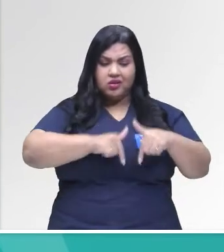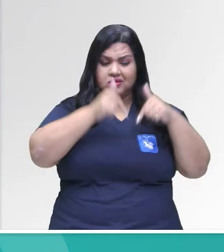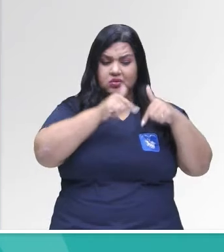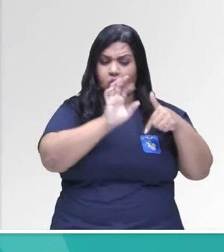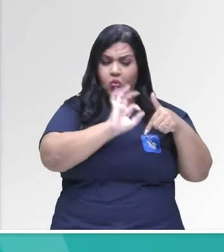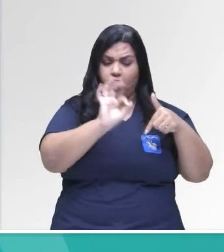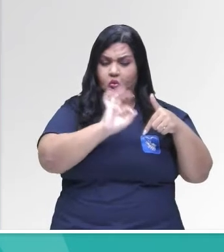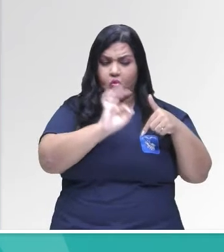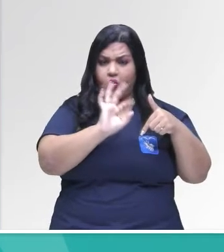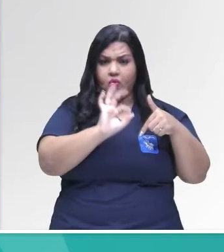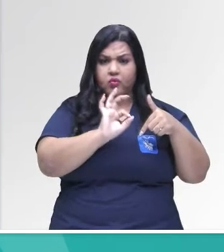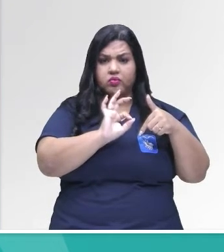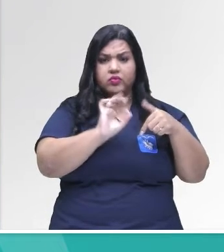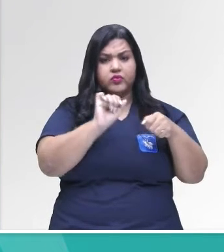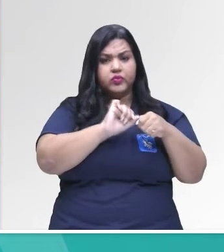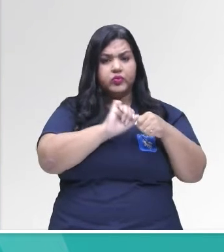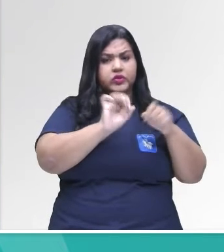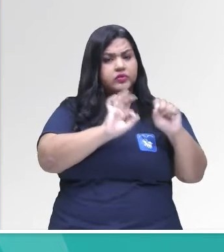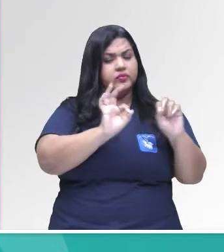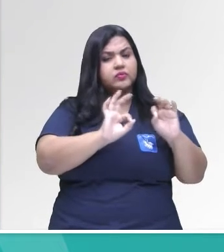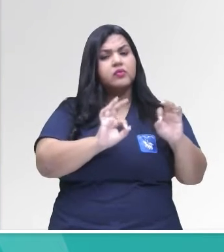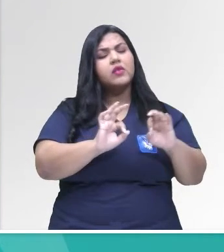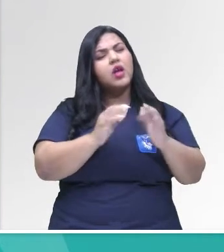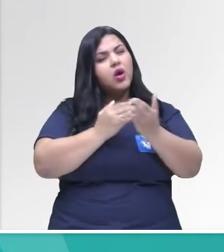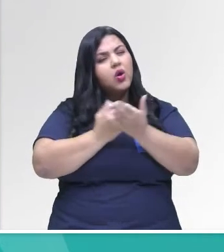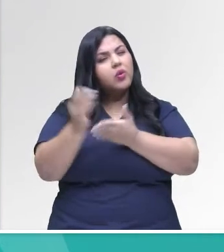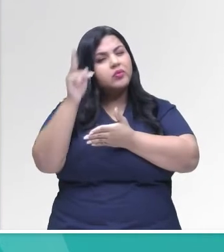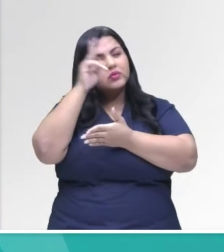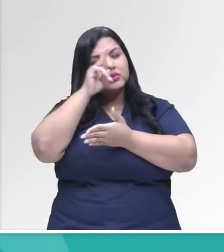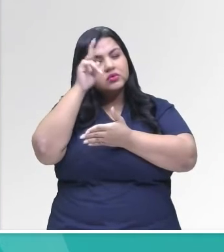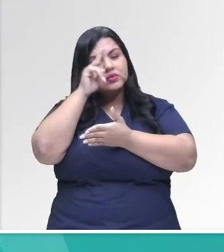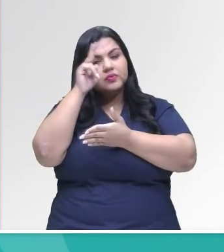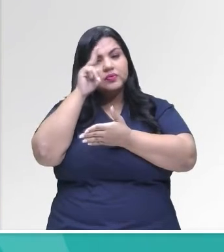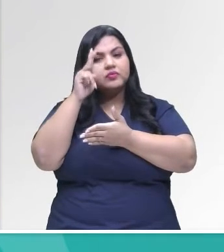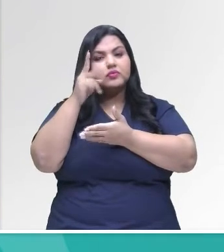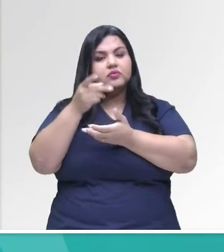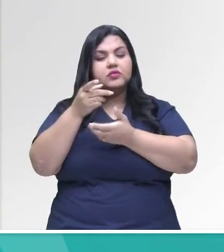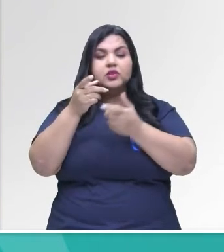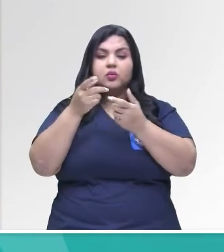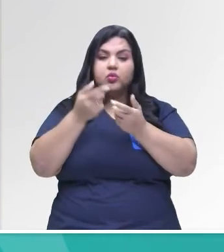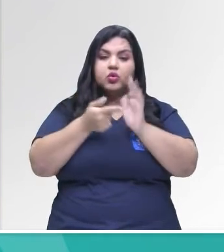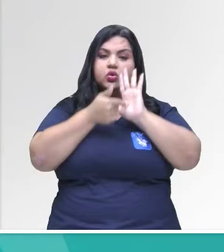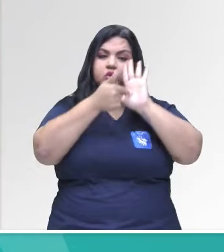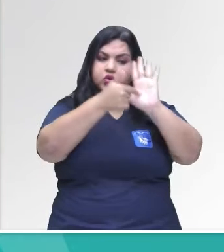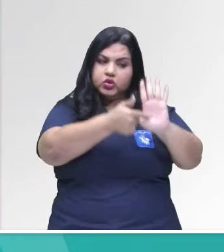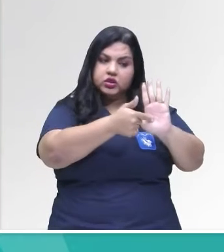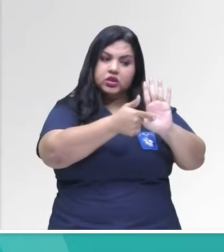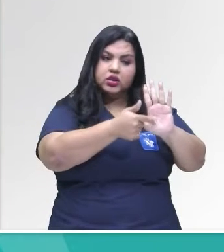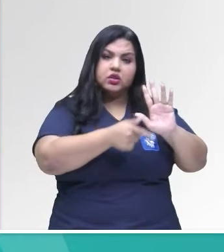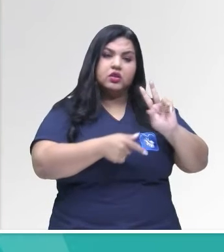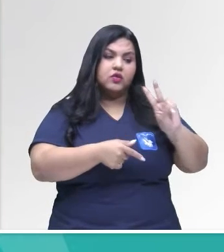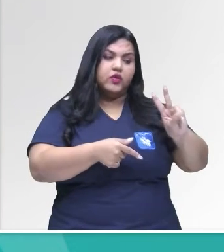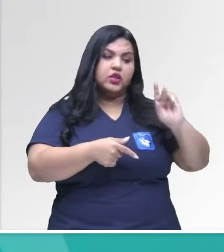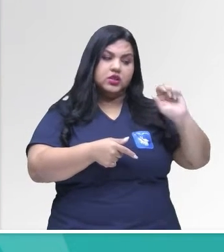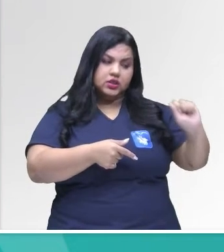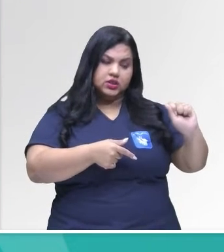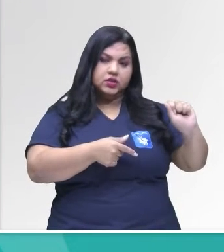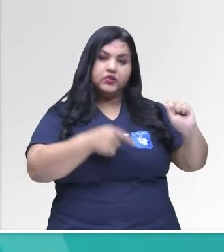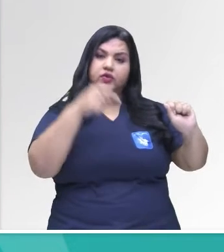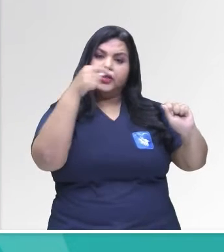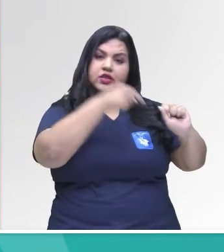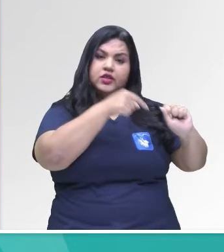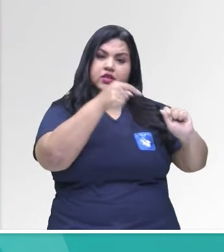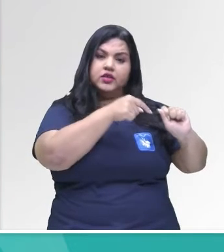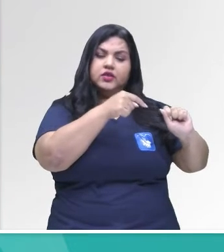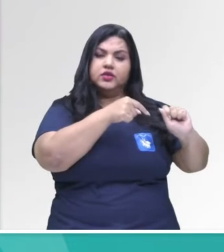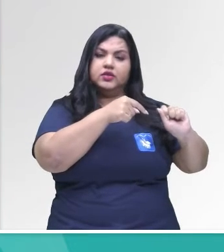vai fazer, tá? Vocês lembram que no começo da aula eu dei a diferença entre a voz ativa, onde na voz